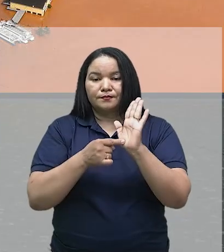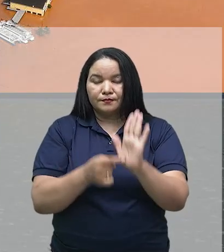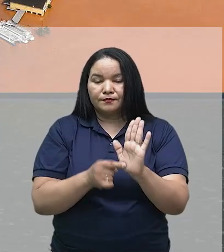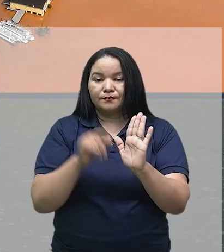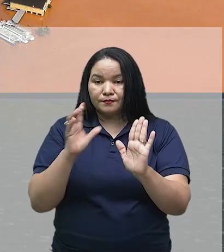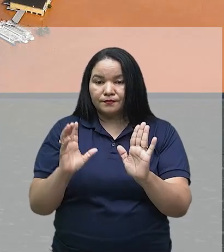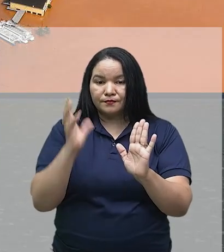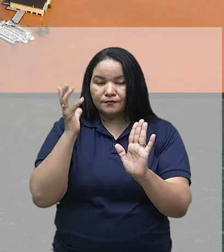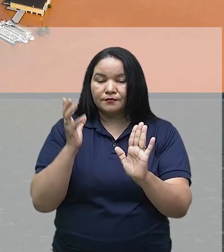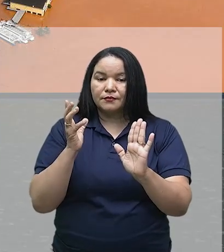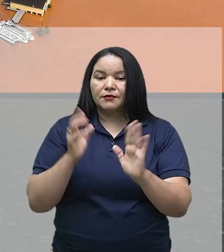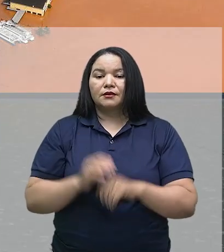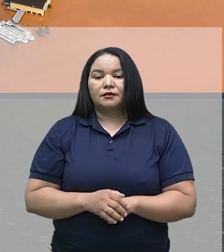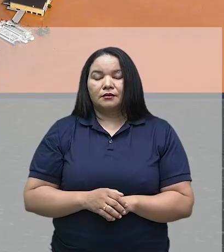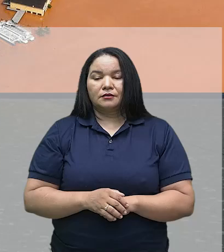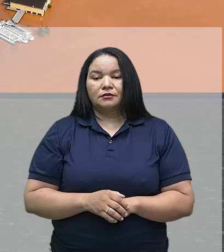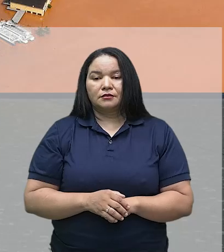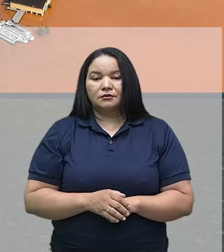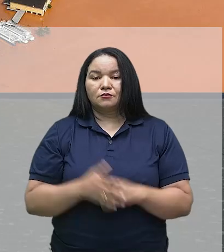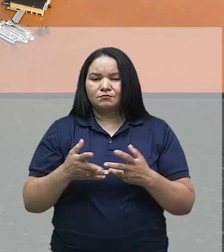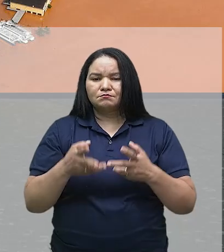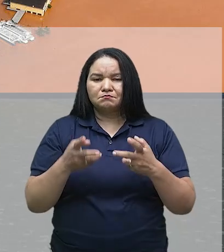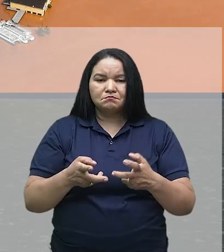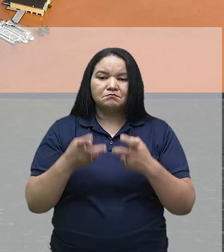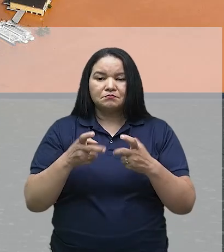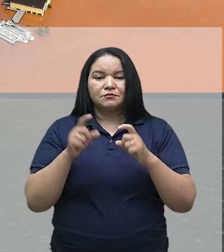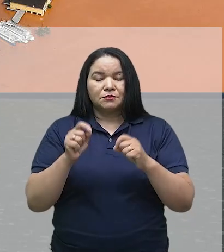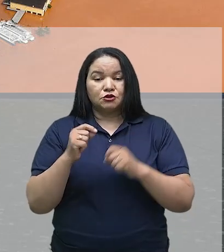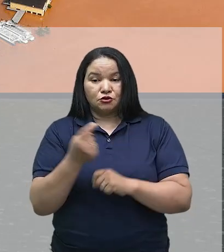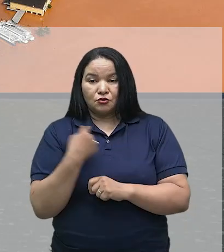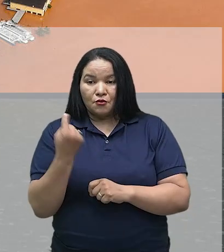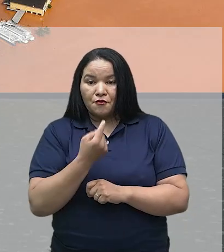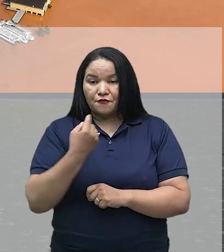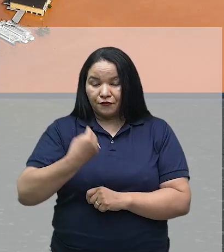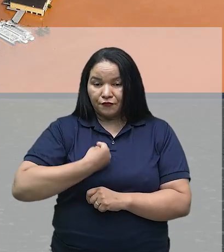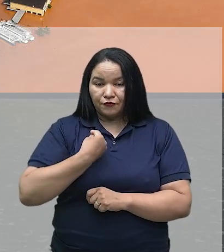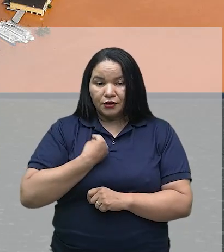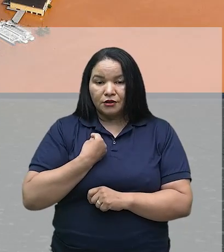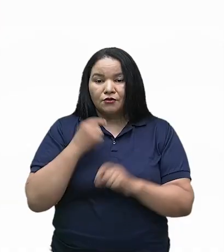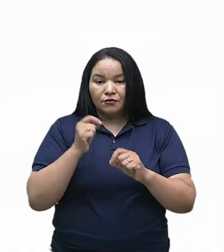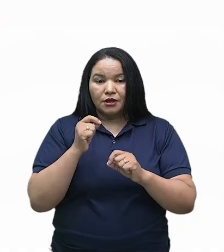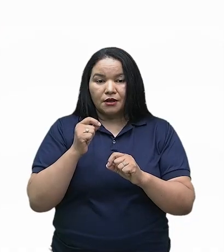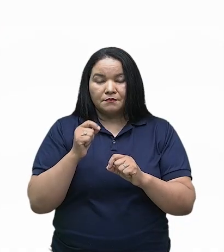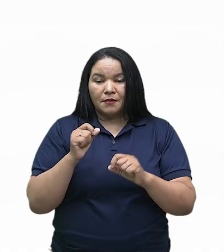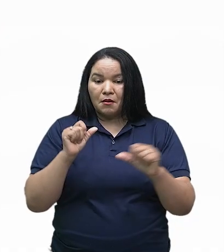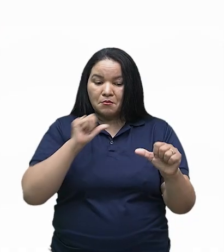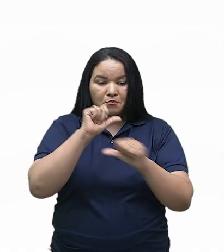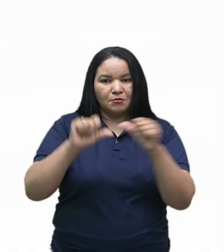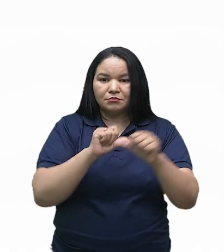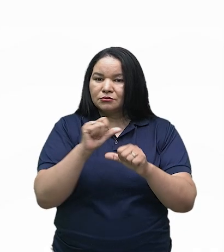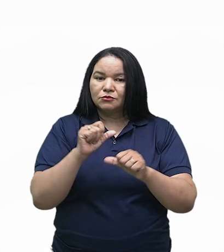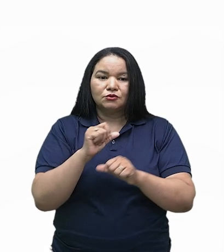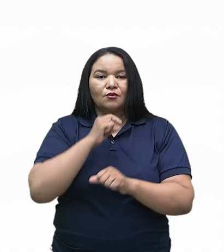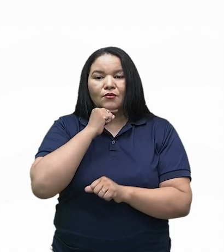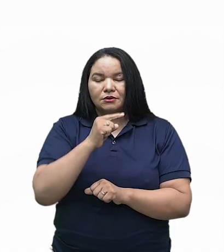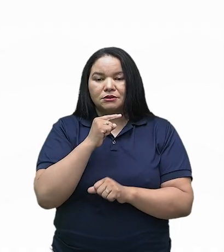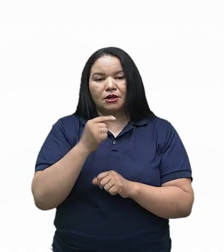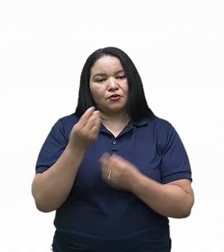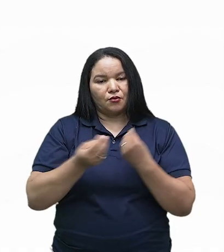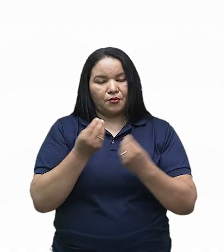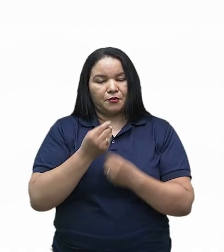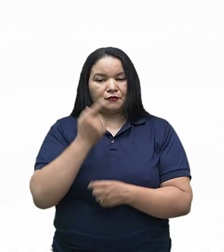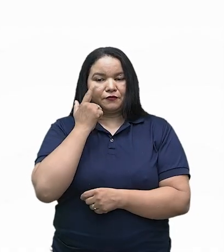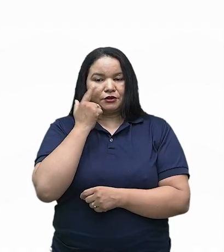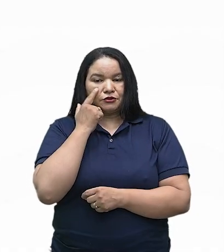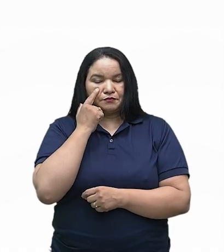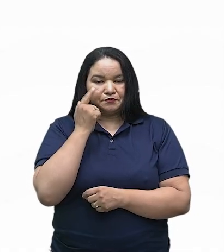esses eventos extremos. E o que a gente percebe é que nós estamos chegando em um ponto de não retorno, onde aqui nós temos